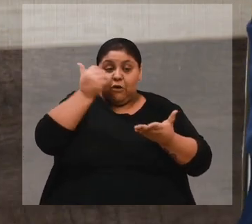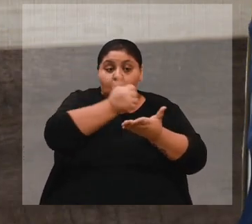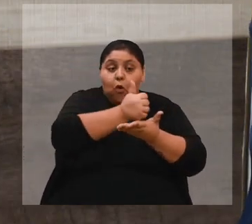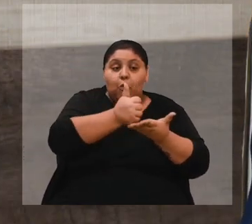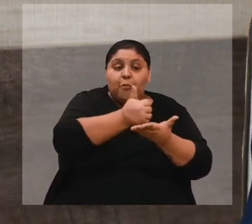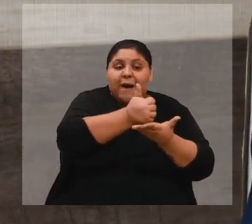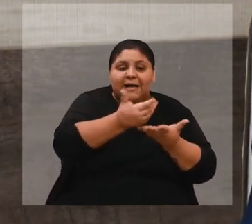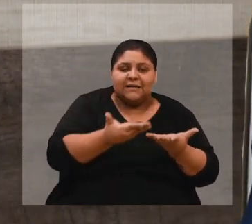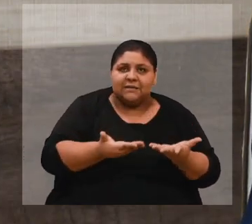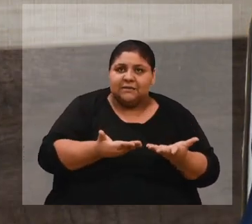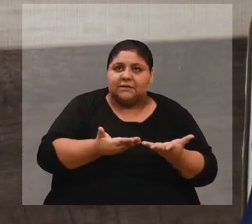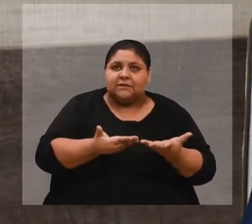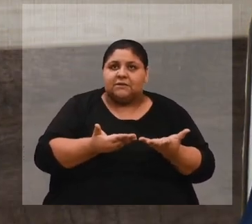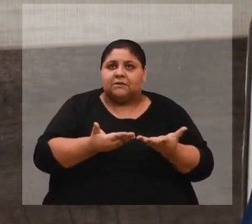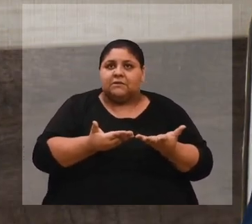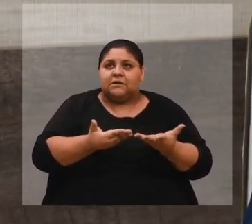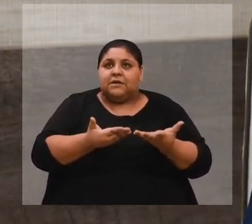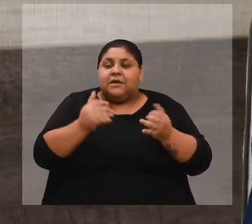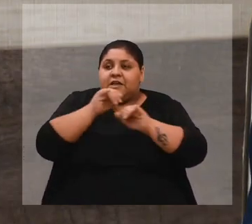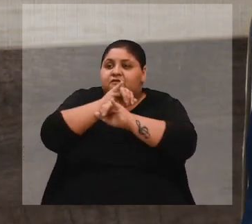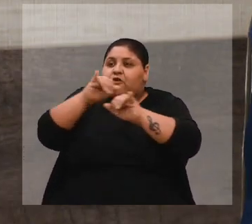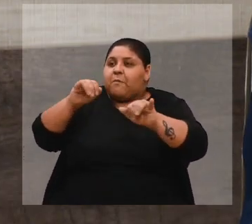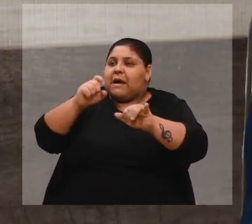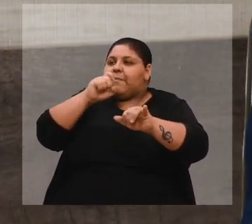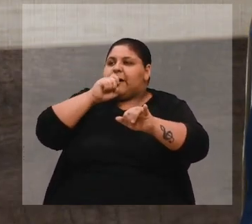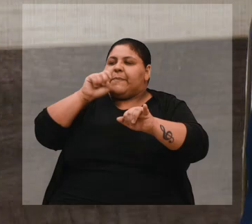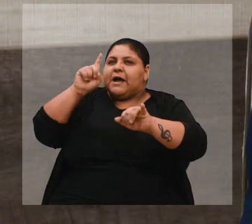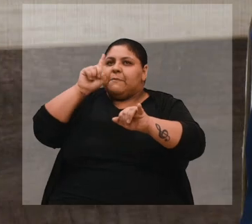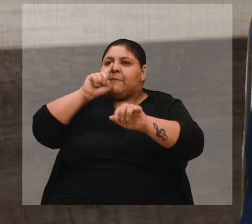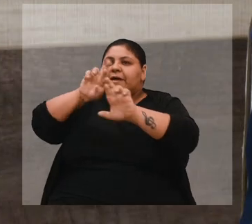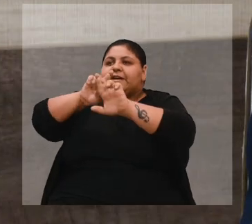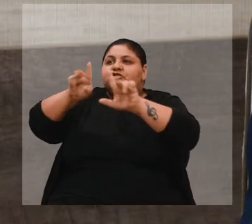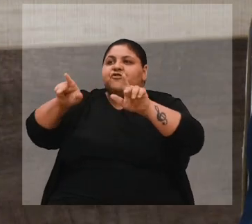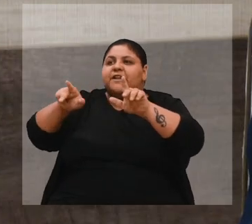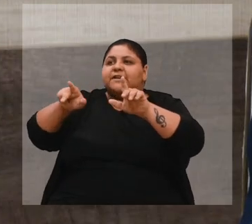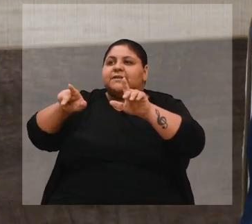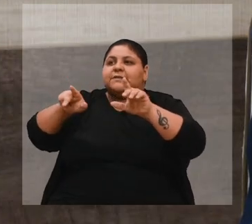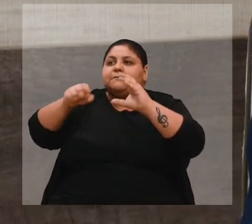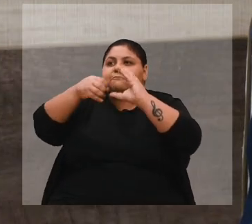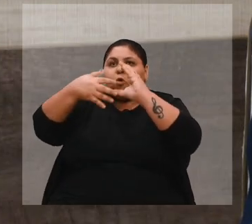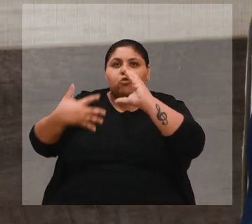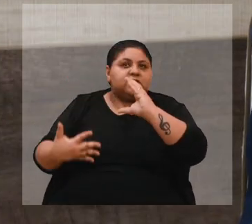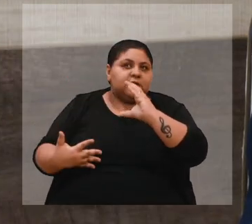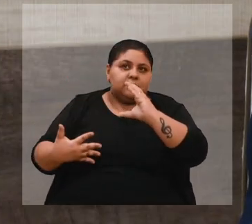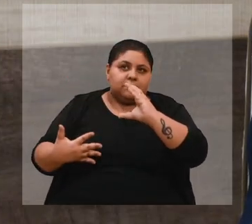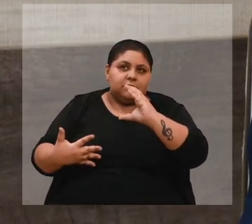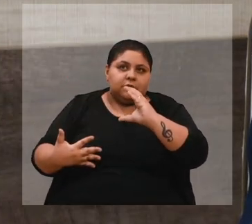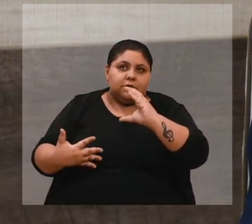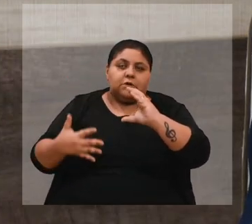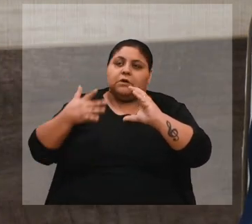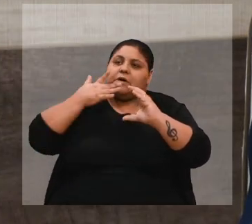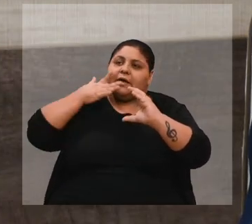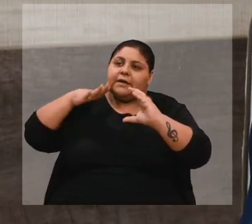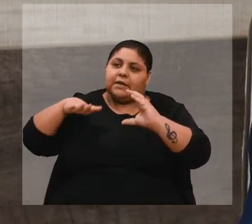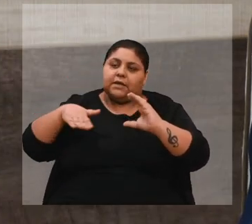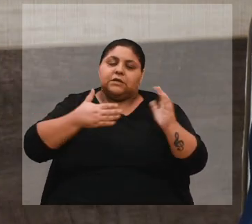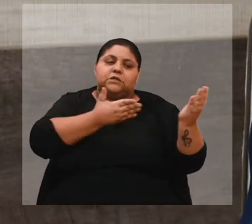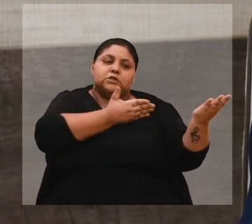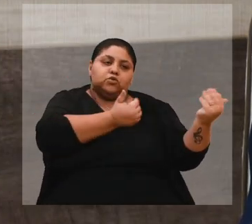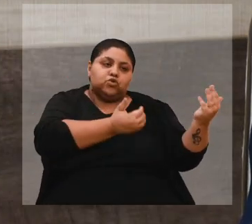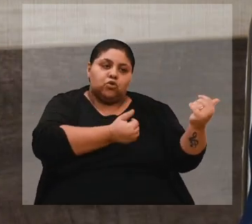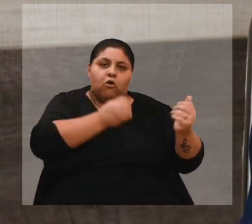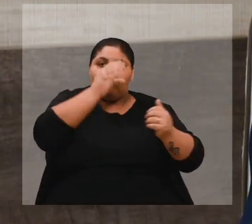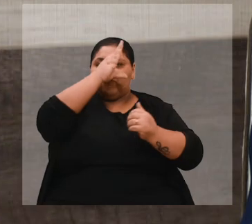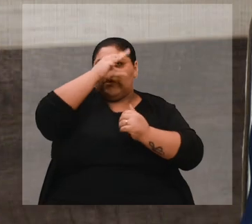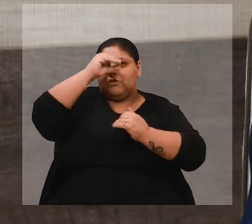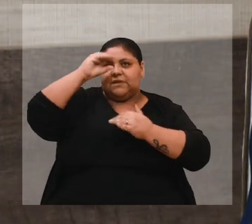ter noções básicas e muitas vezes levar para o papai e para a mamãe esses conceitos. Quando eu digo papai e mamãe, tanto a criança,